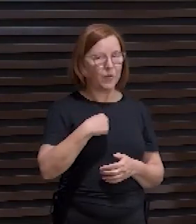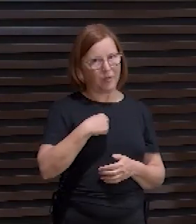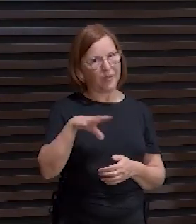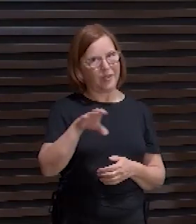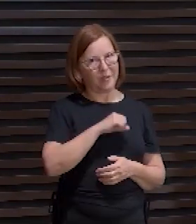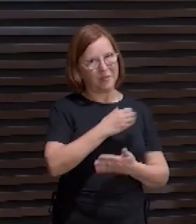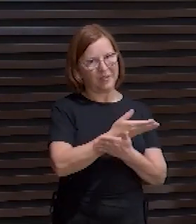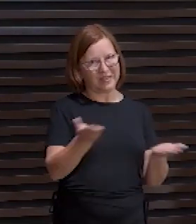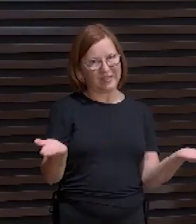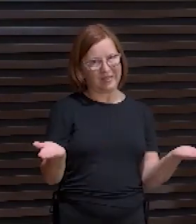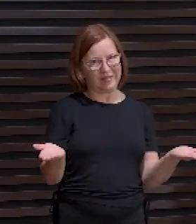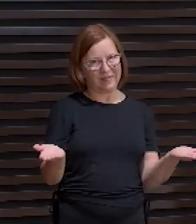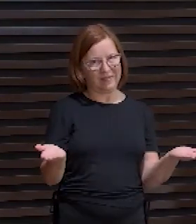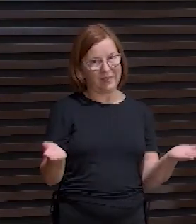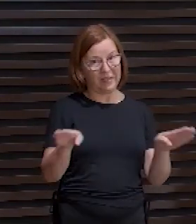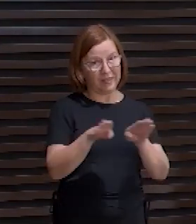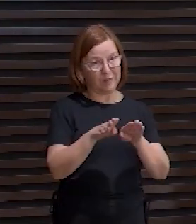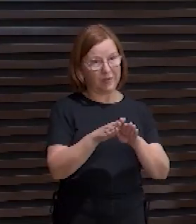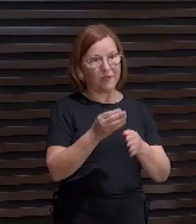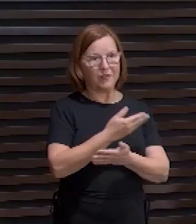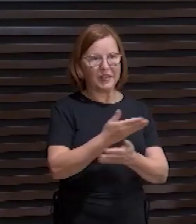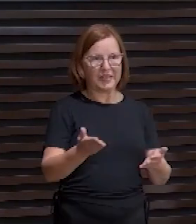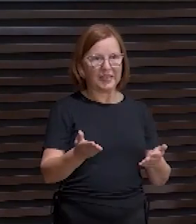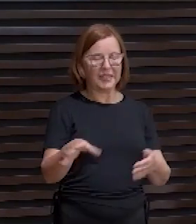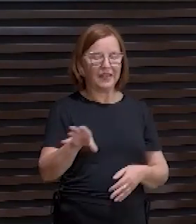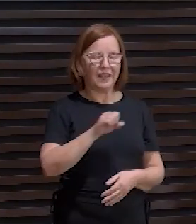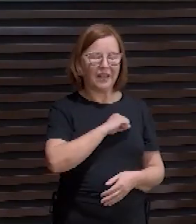vos amei. Que também vos ameis uns aos